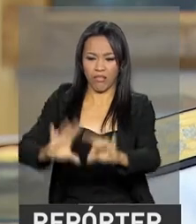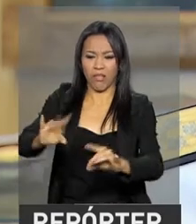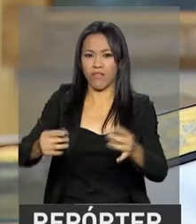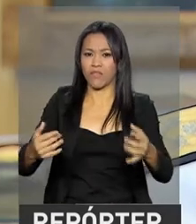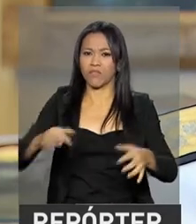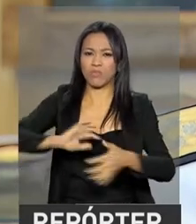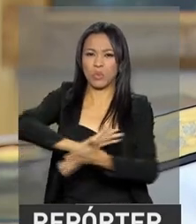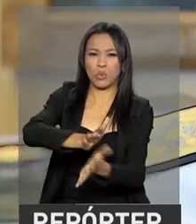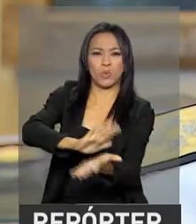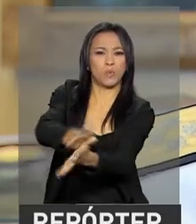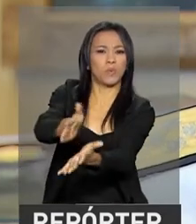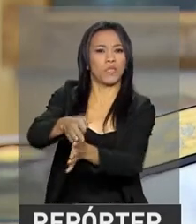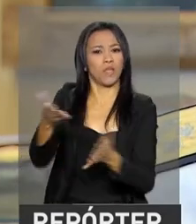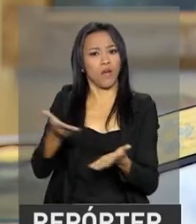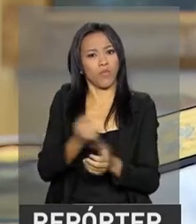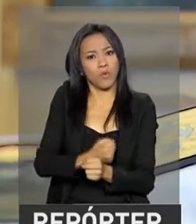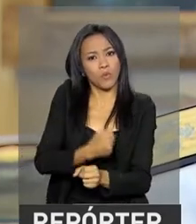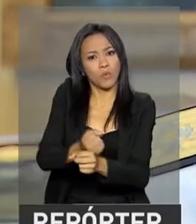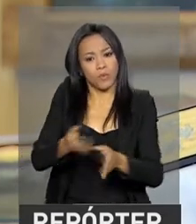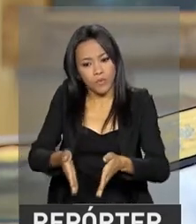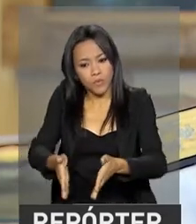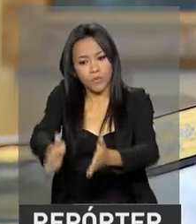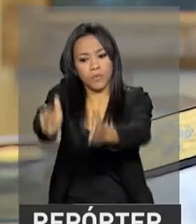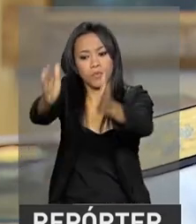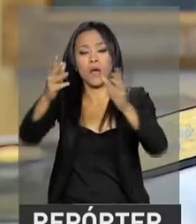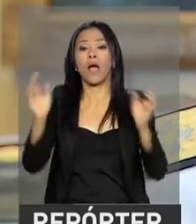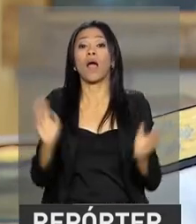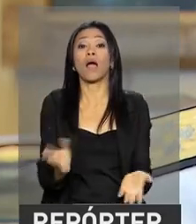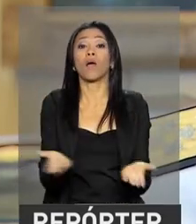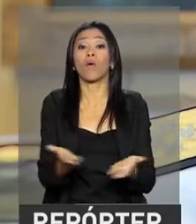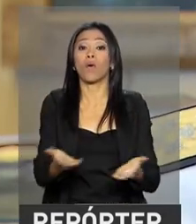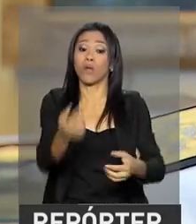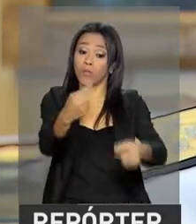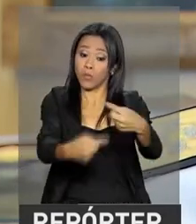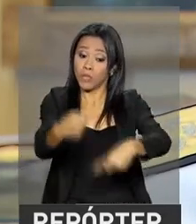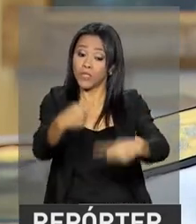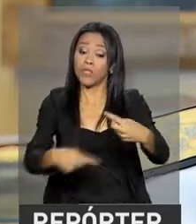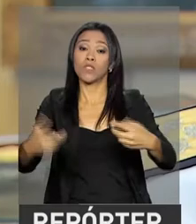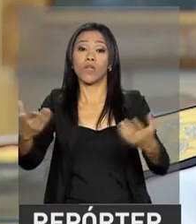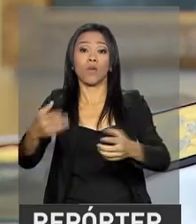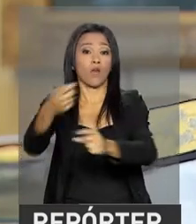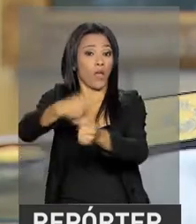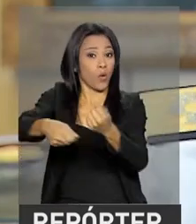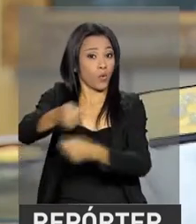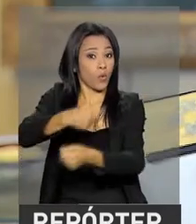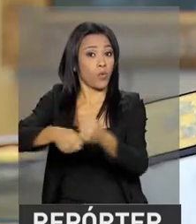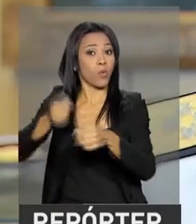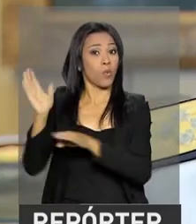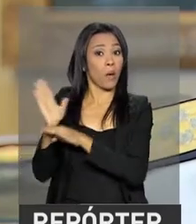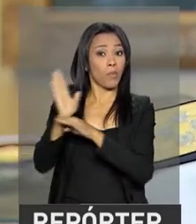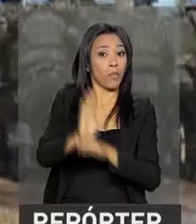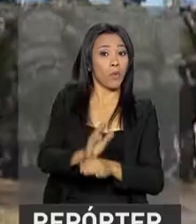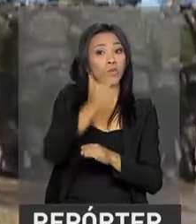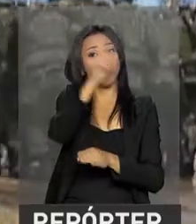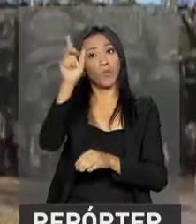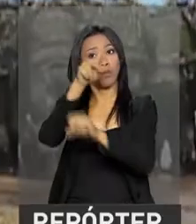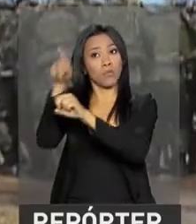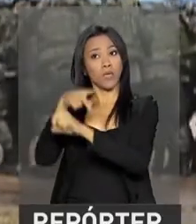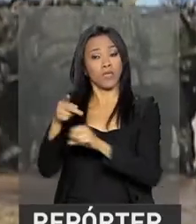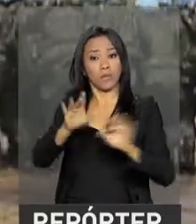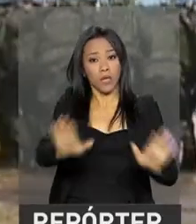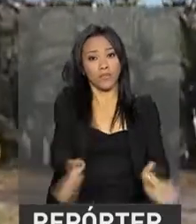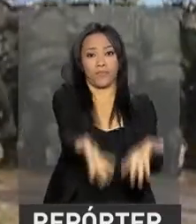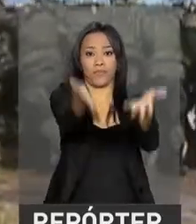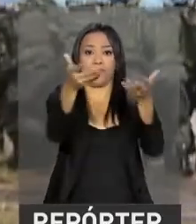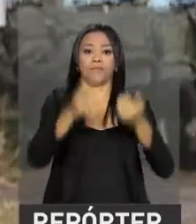estradas, mas agora é o poder político do Haiti, o poder econômico do Haiti, com a ajuda internacional, que tem que continuar essas obras. A retirada